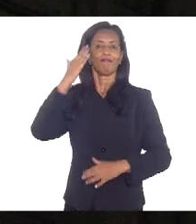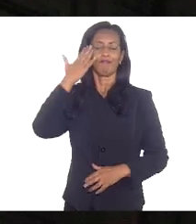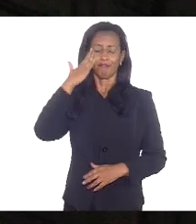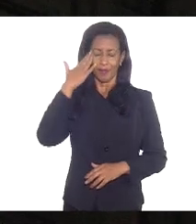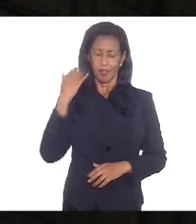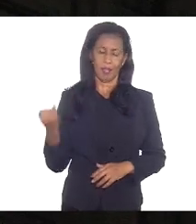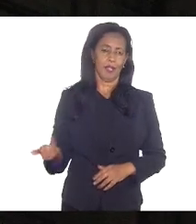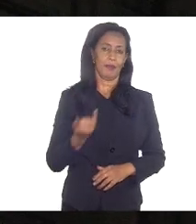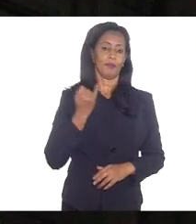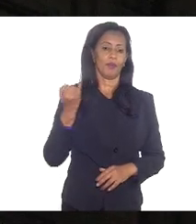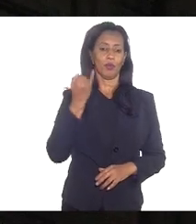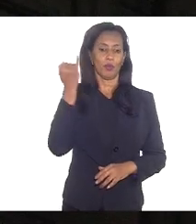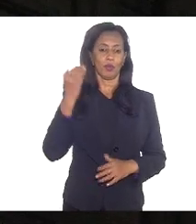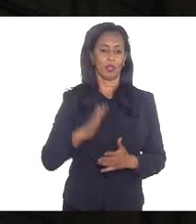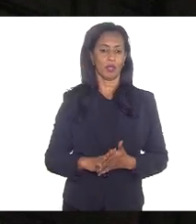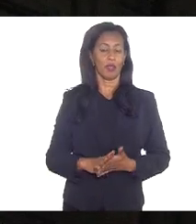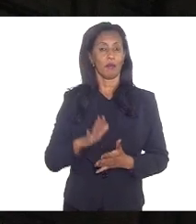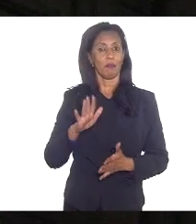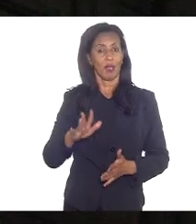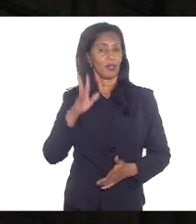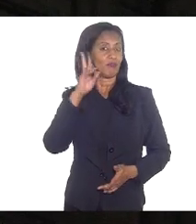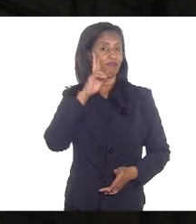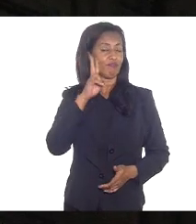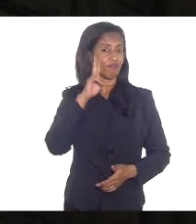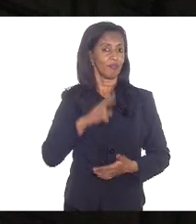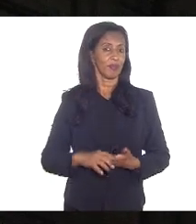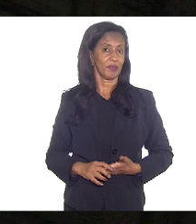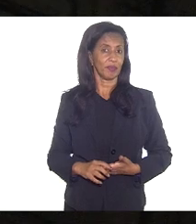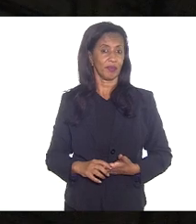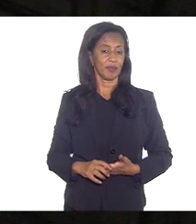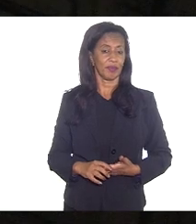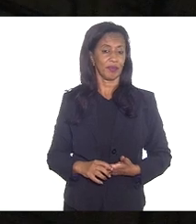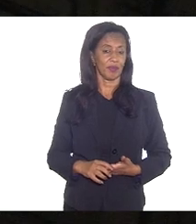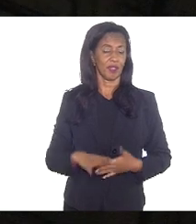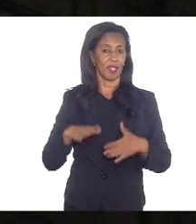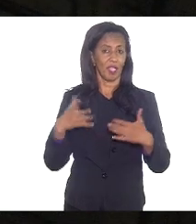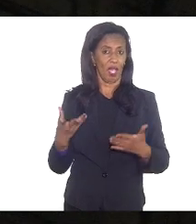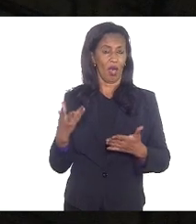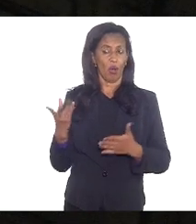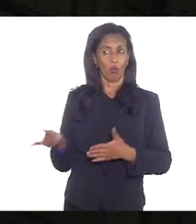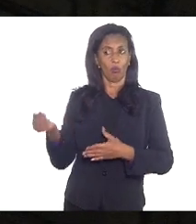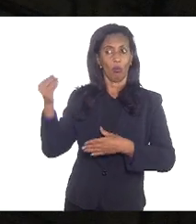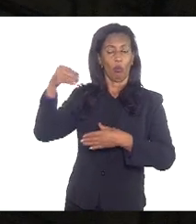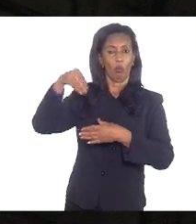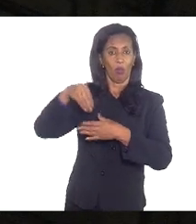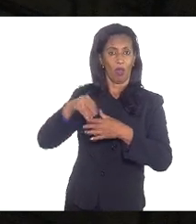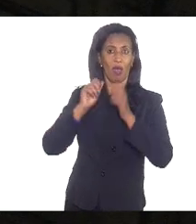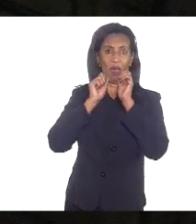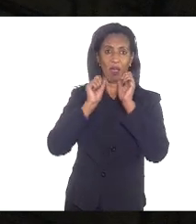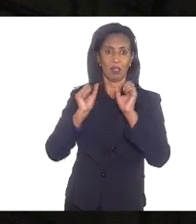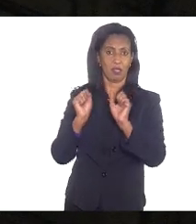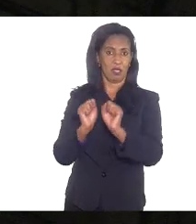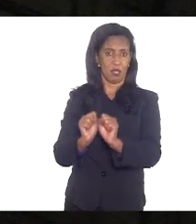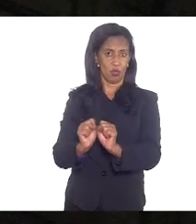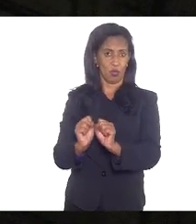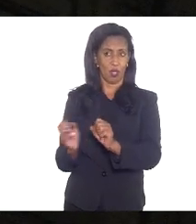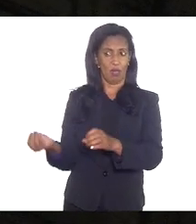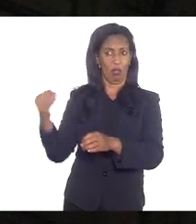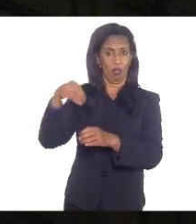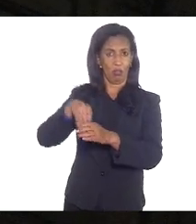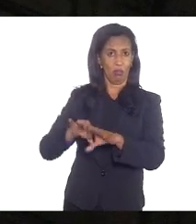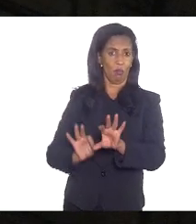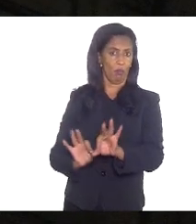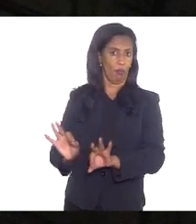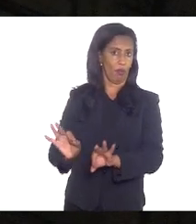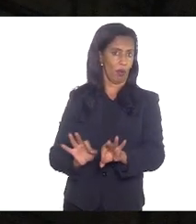entendendo a importância, mas ressalvamos que, ao colocarmos a assessoria, inclusive, inclusa nesse